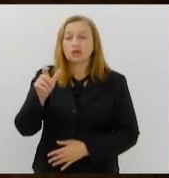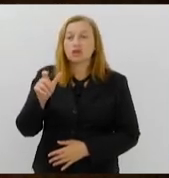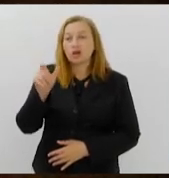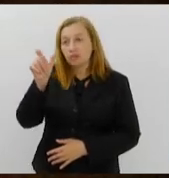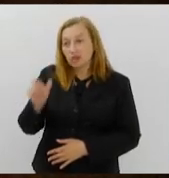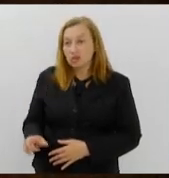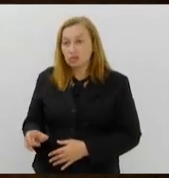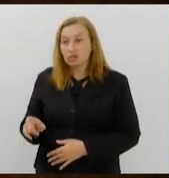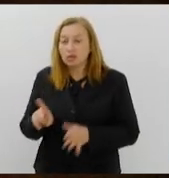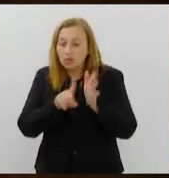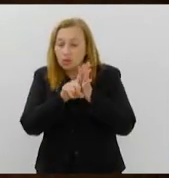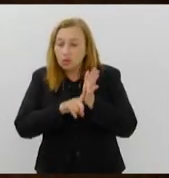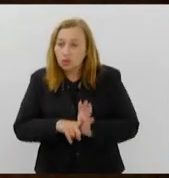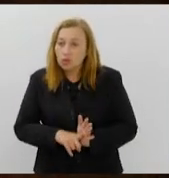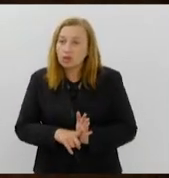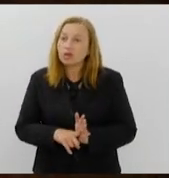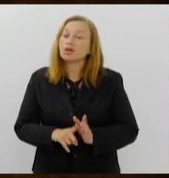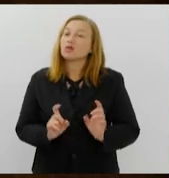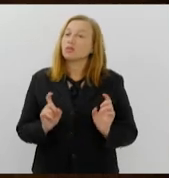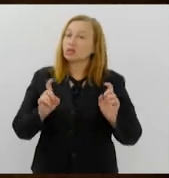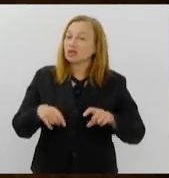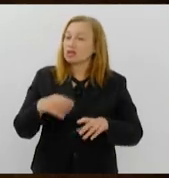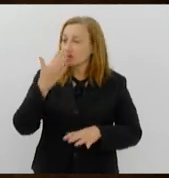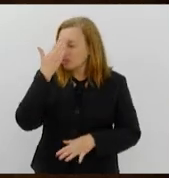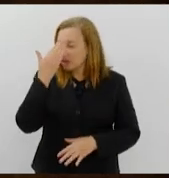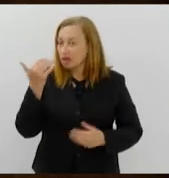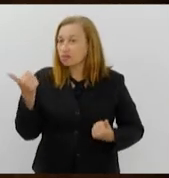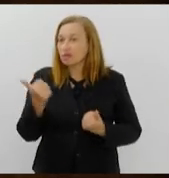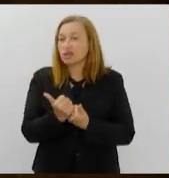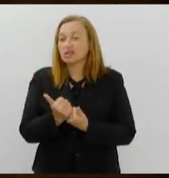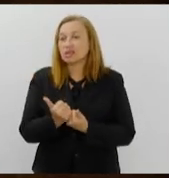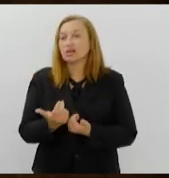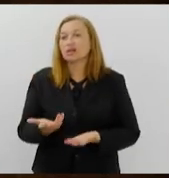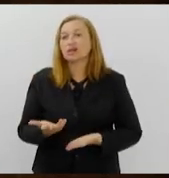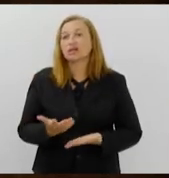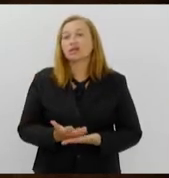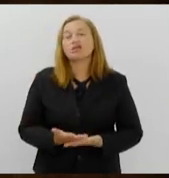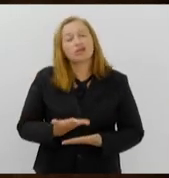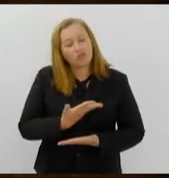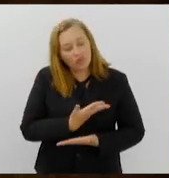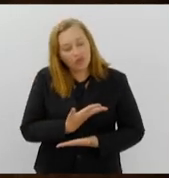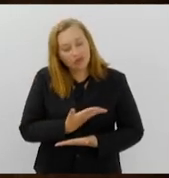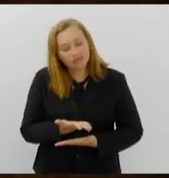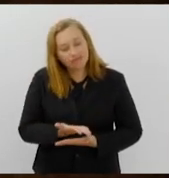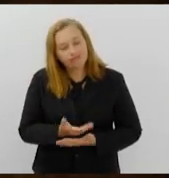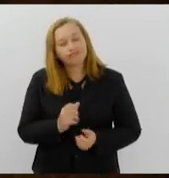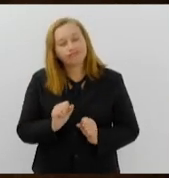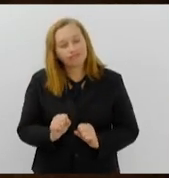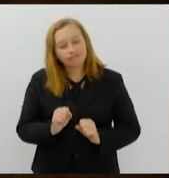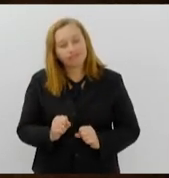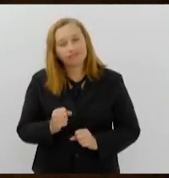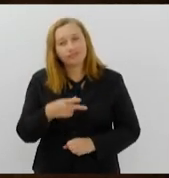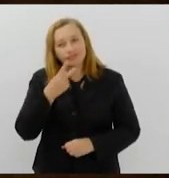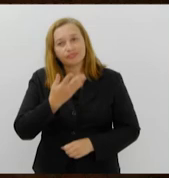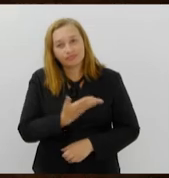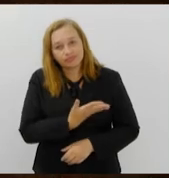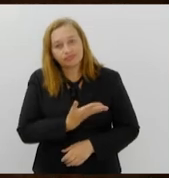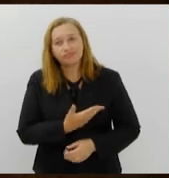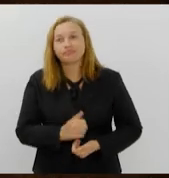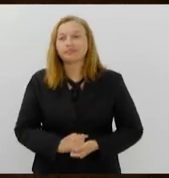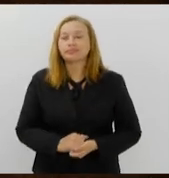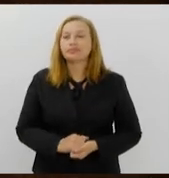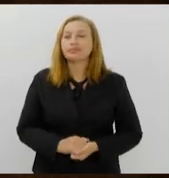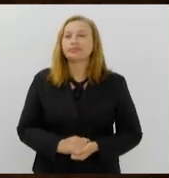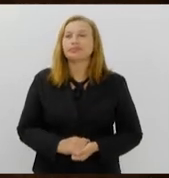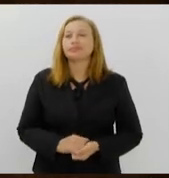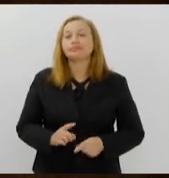ao mandato, agradeço a Vossa Excelência, um grande parceiro. Eu acho que você não é meu parceiro, é meu amigo, né? Eu posso lhe chamar de meu amigo, e nós